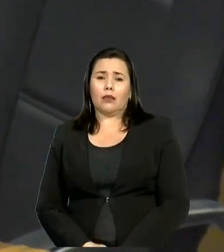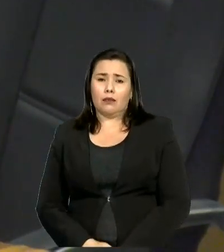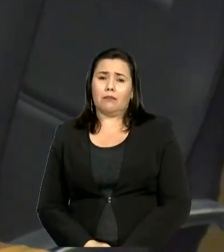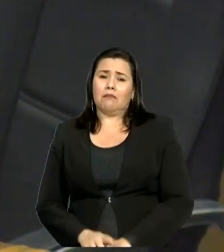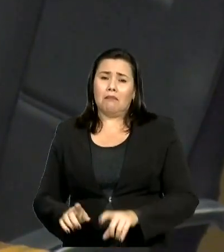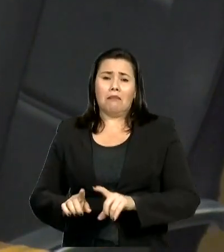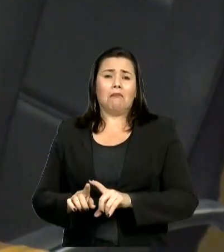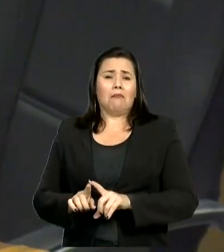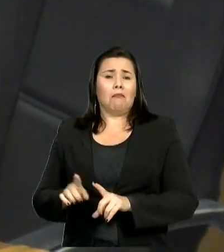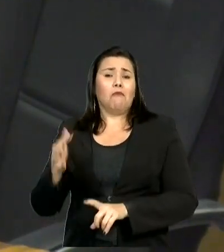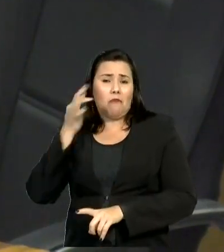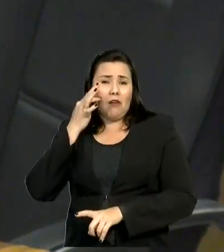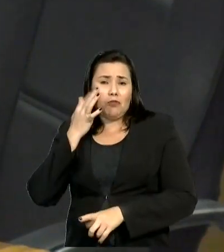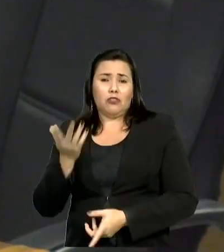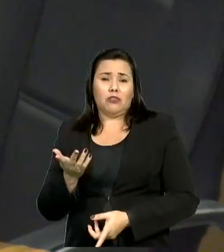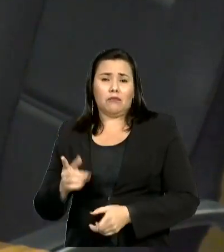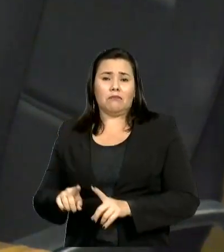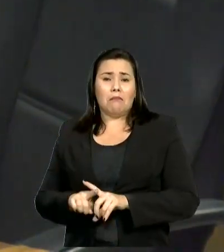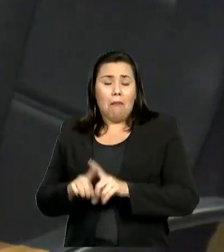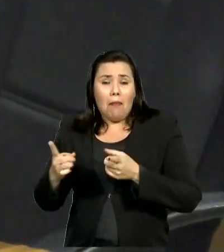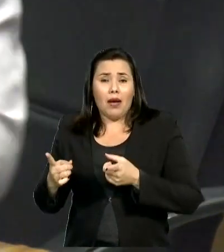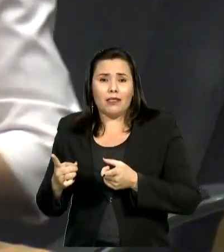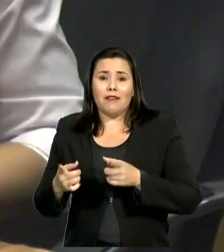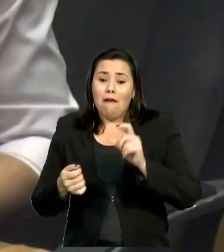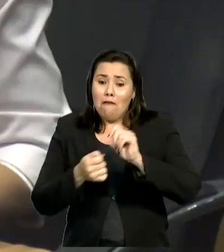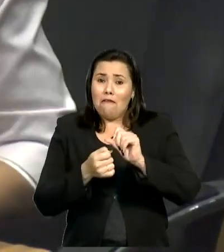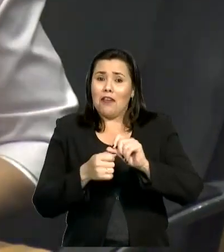importante para o agronegócio de Balsas.